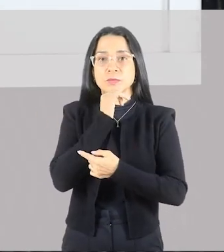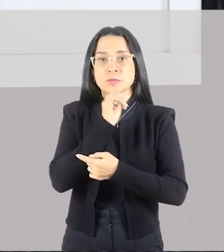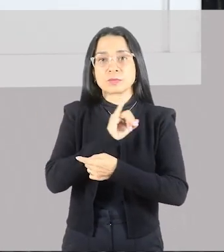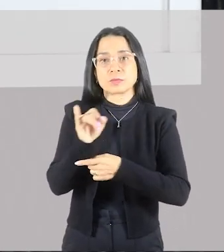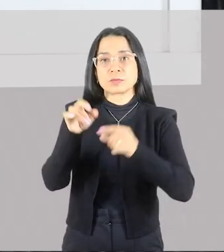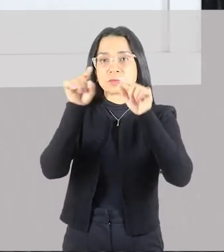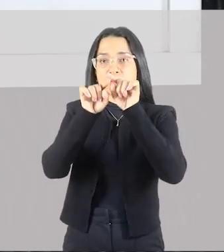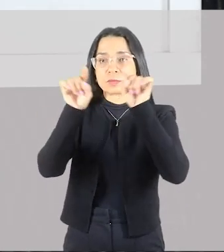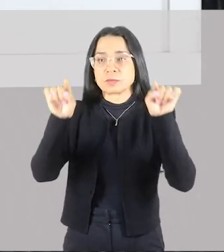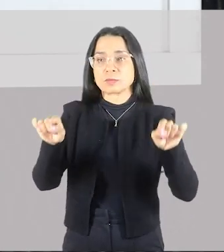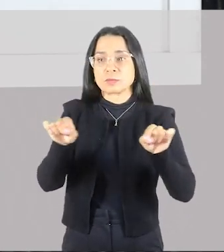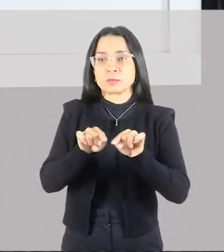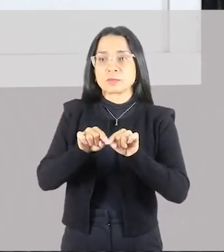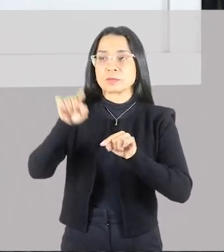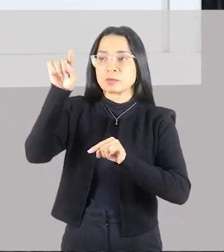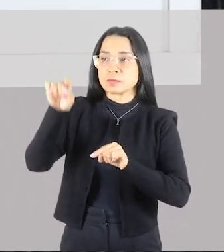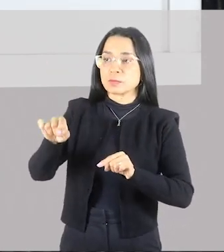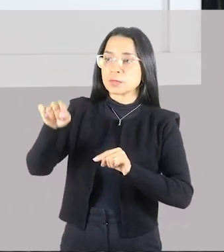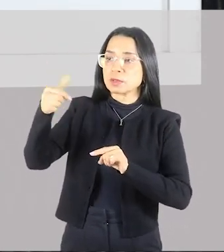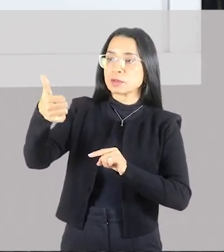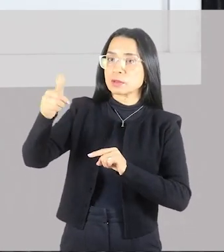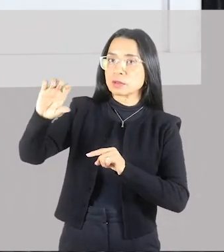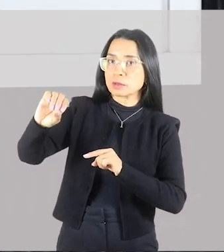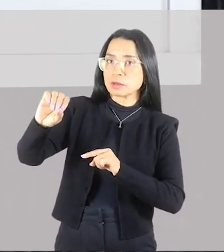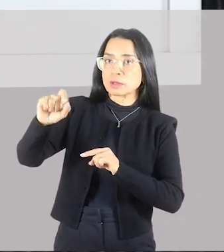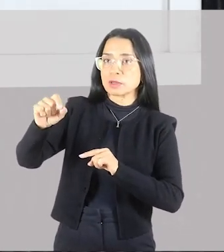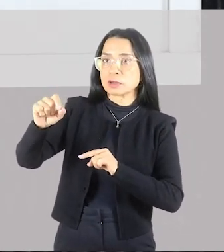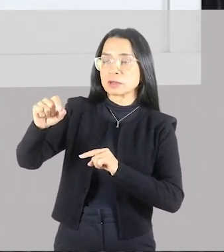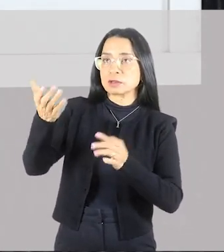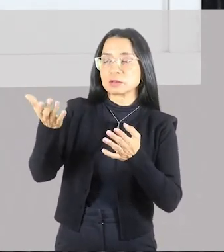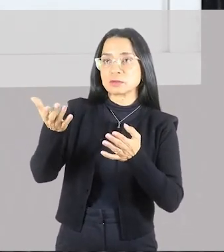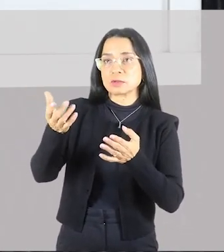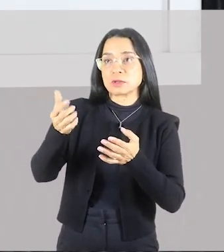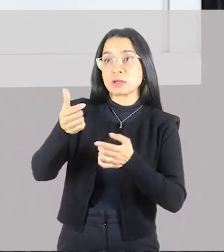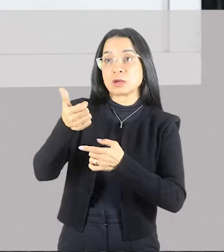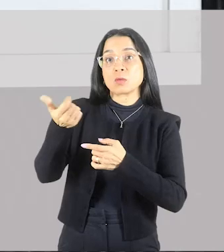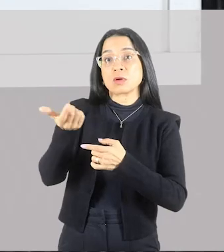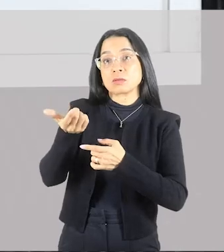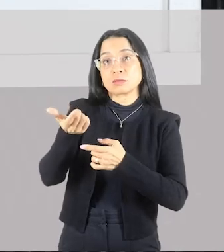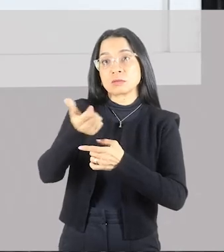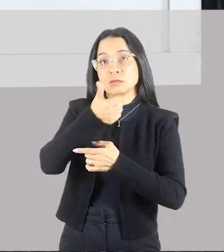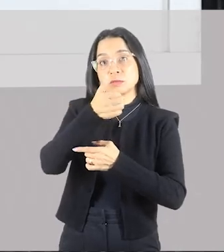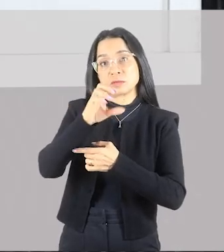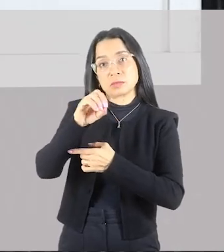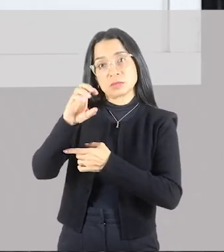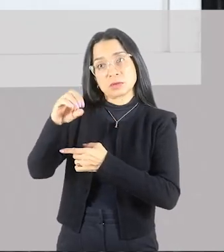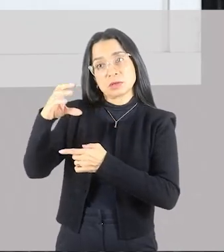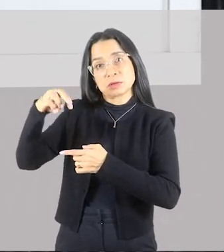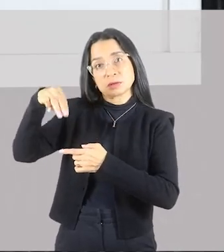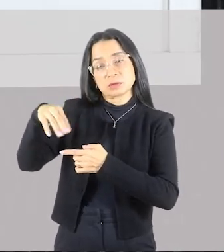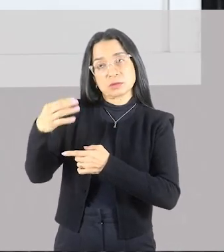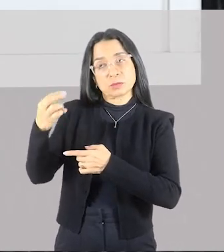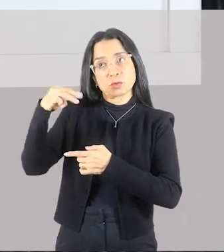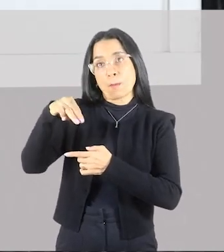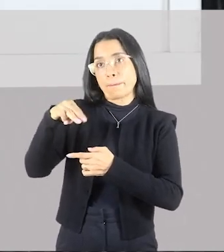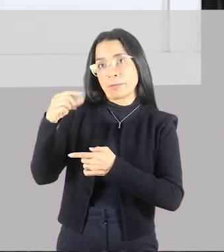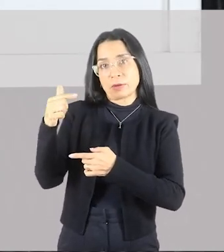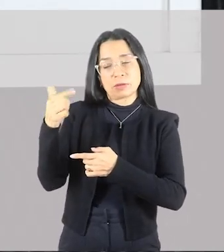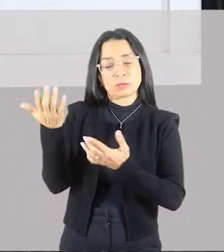um quadrado de lado 10, a área 10 ao quadrado é 100 centímetros quadrados, metros